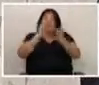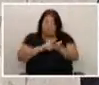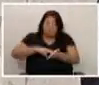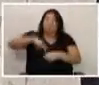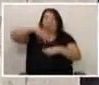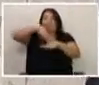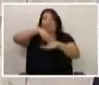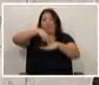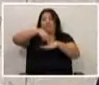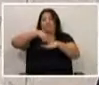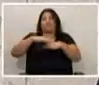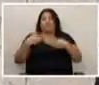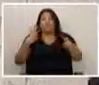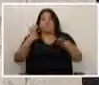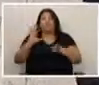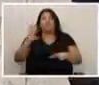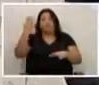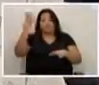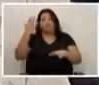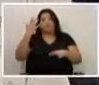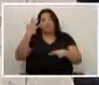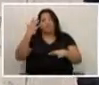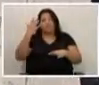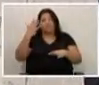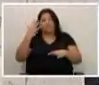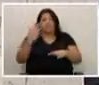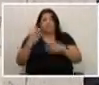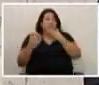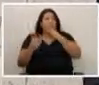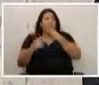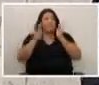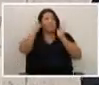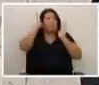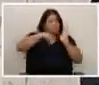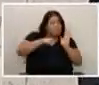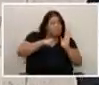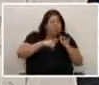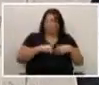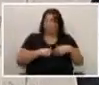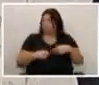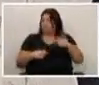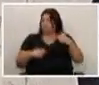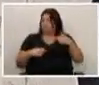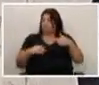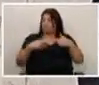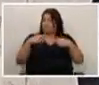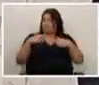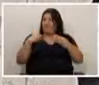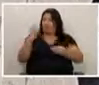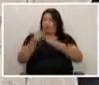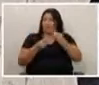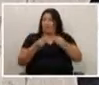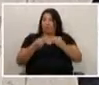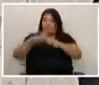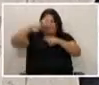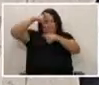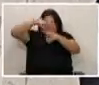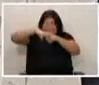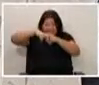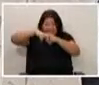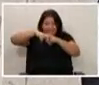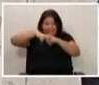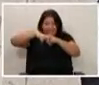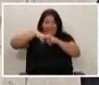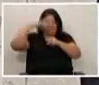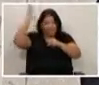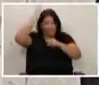levantar. Naquele momento, aparentemente ela foi subjugada pelo criminoso, pelo assassino, ela estava de cócoras, foi colocada a